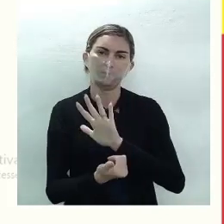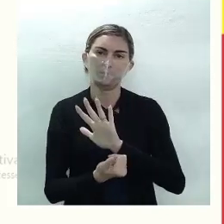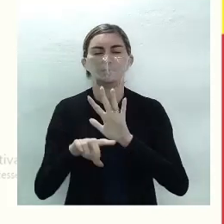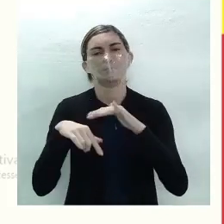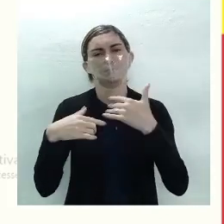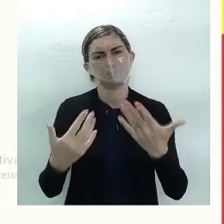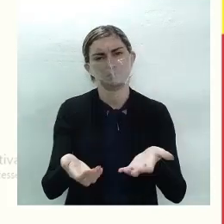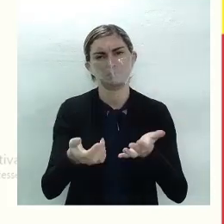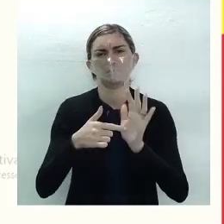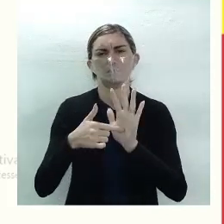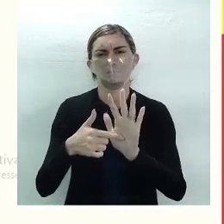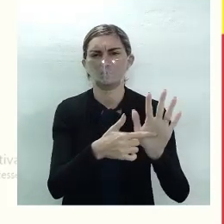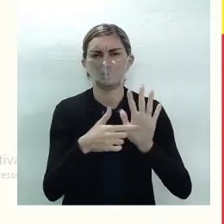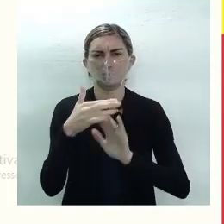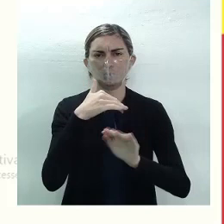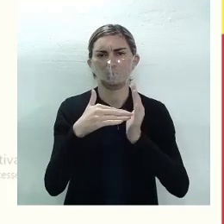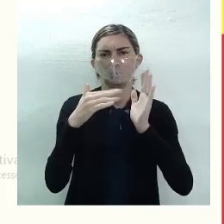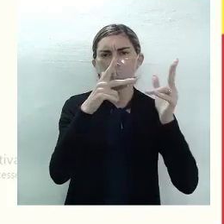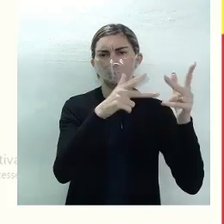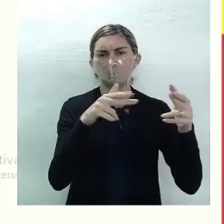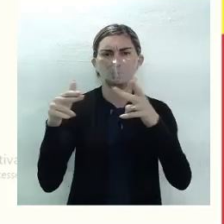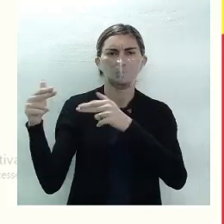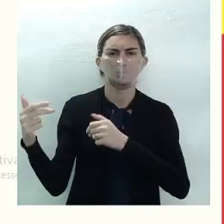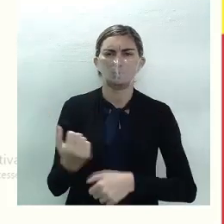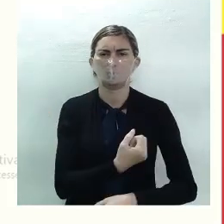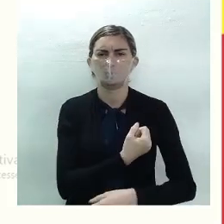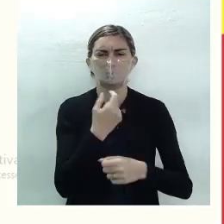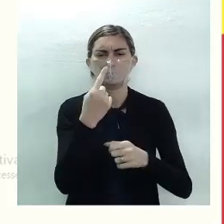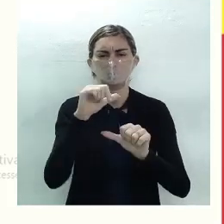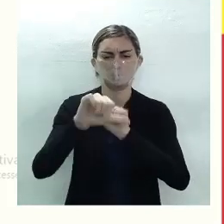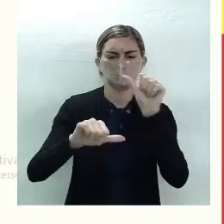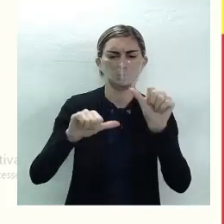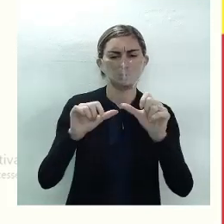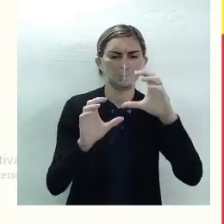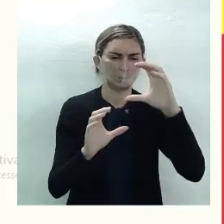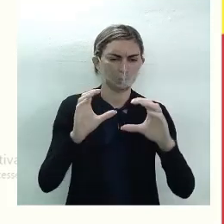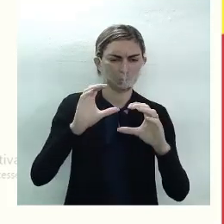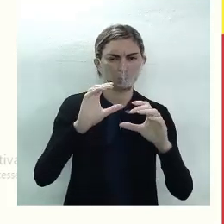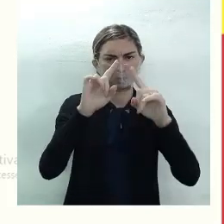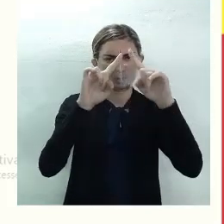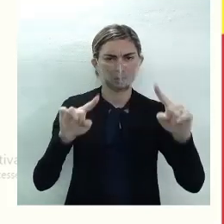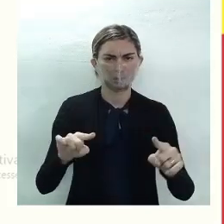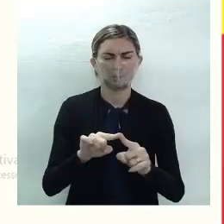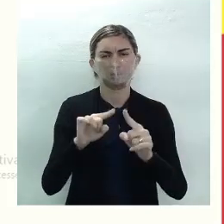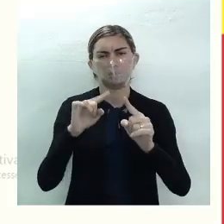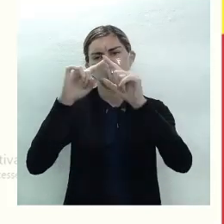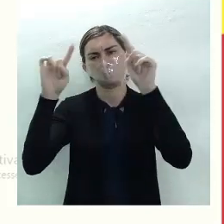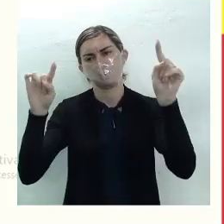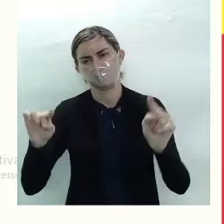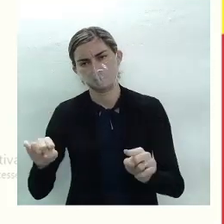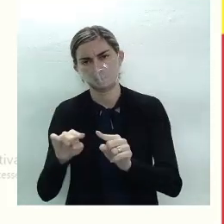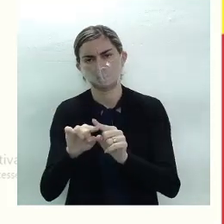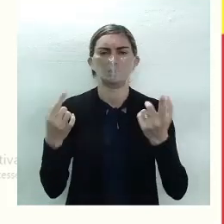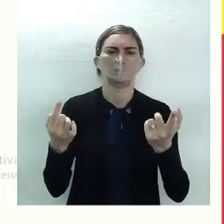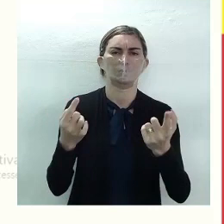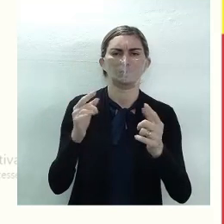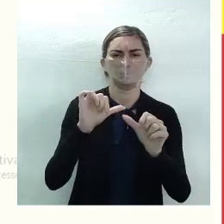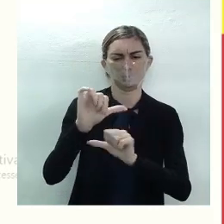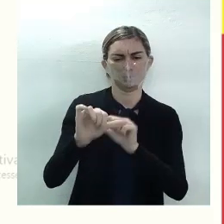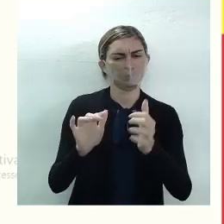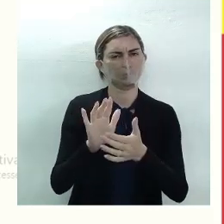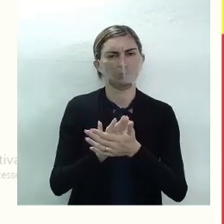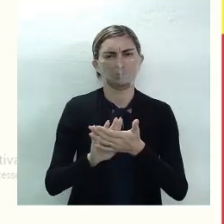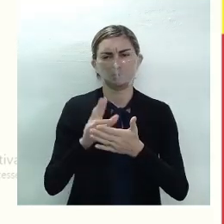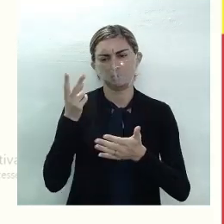nesse caso, ó, veja que está tudo igual. Ó. Não mudou a posição do triângulo, do quadrado, entendeu? Então, a